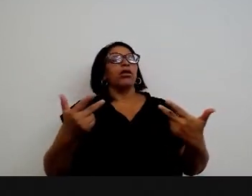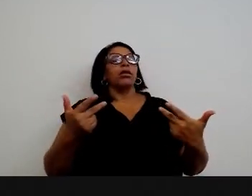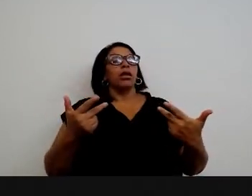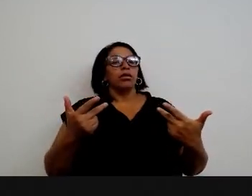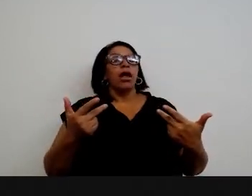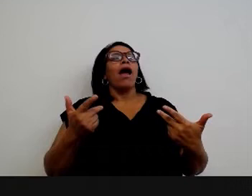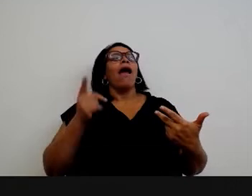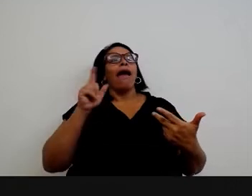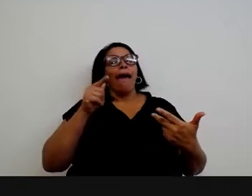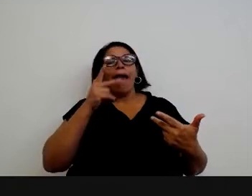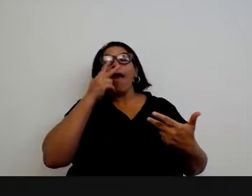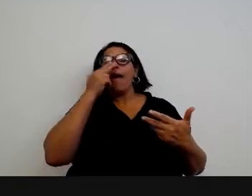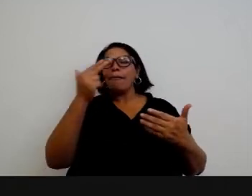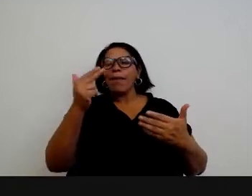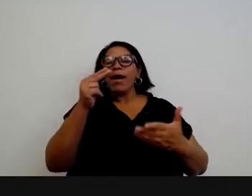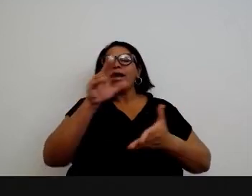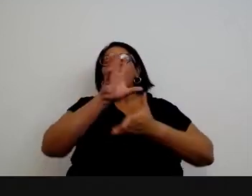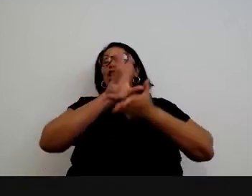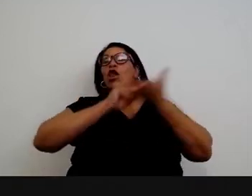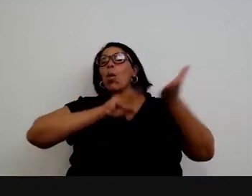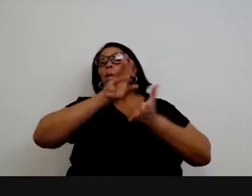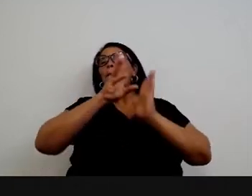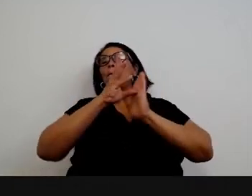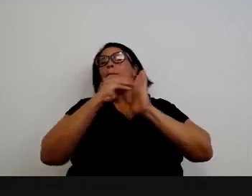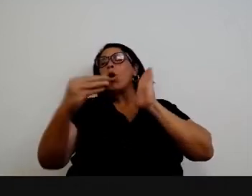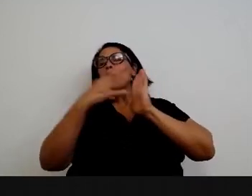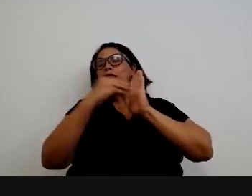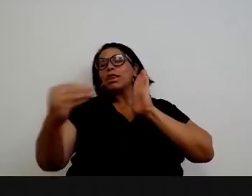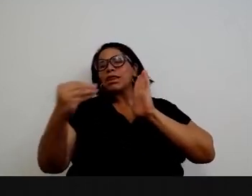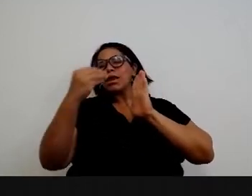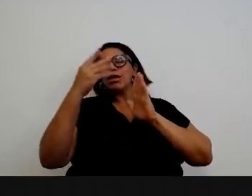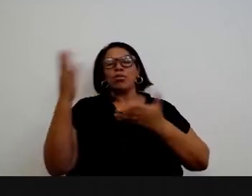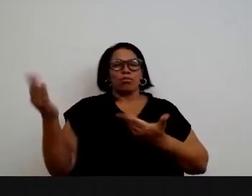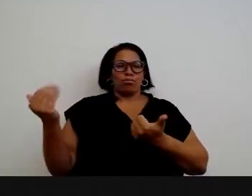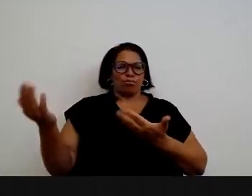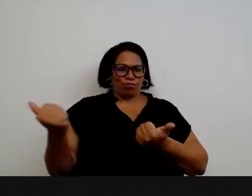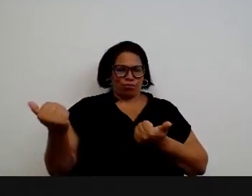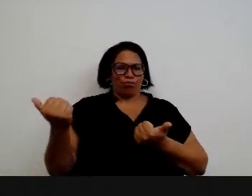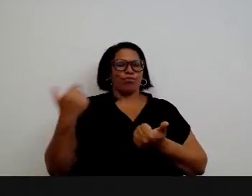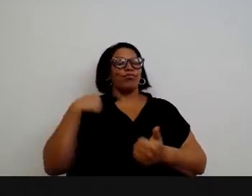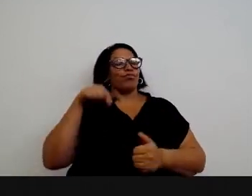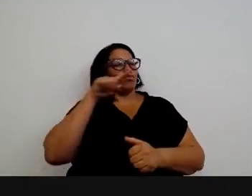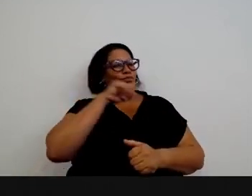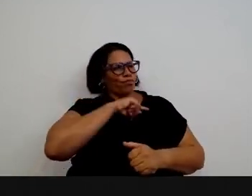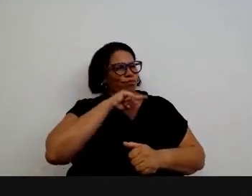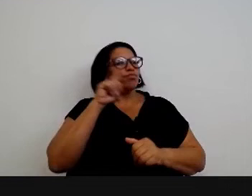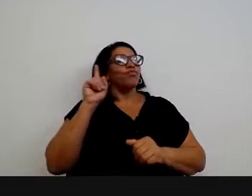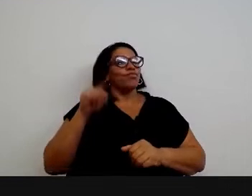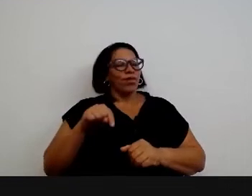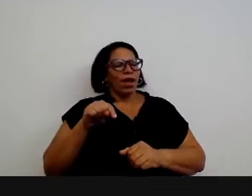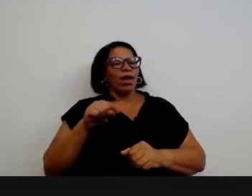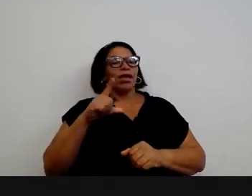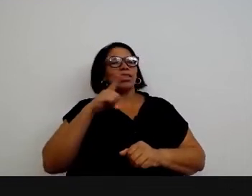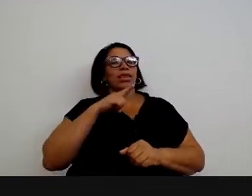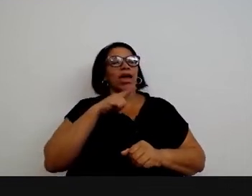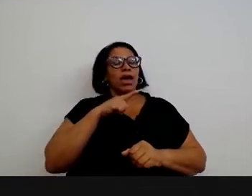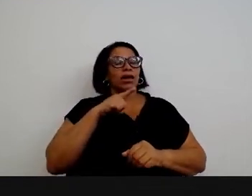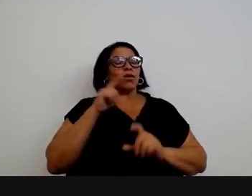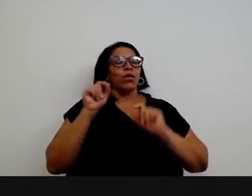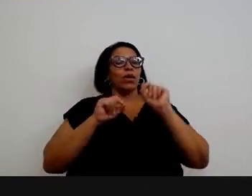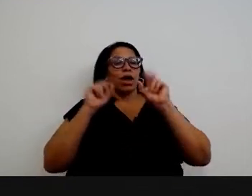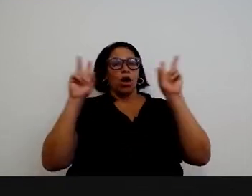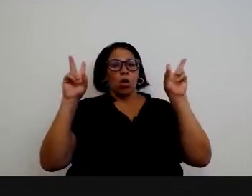um grande parâmetro e um grande espelho para eles ali. E tem uma fala